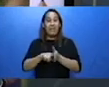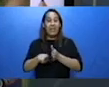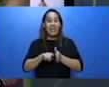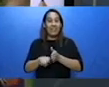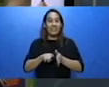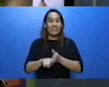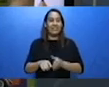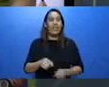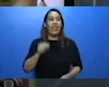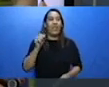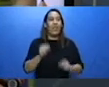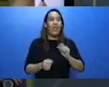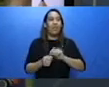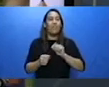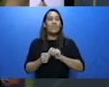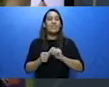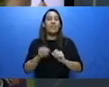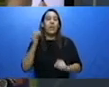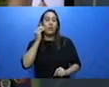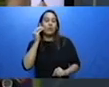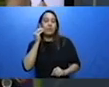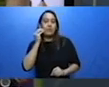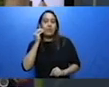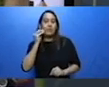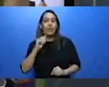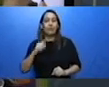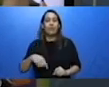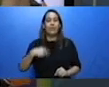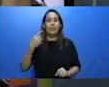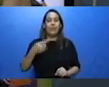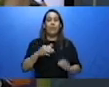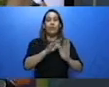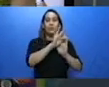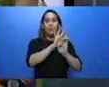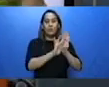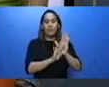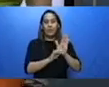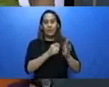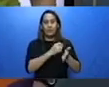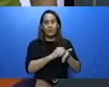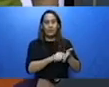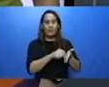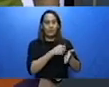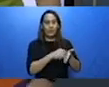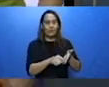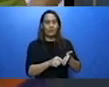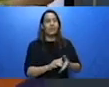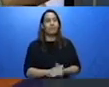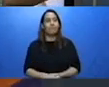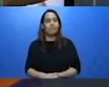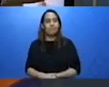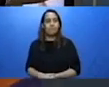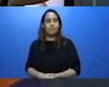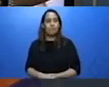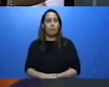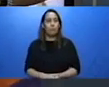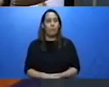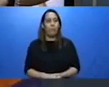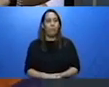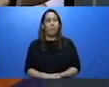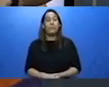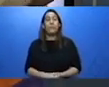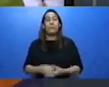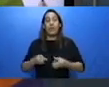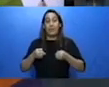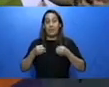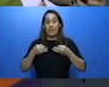é a realização de um experimento e continuamos a falar em relato. O que é relato?